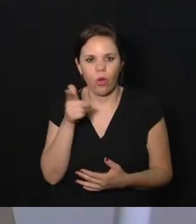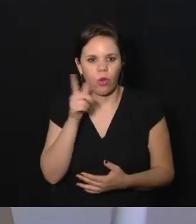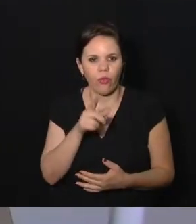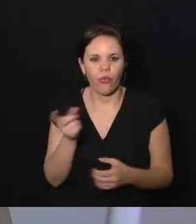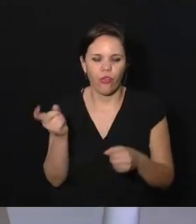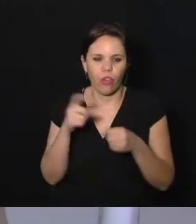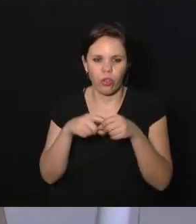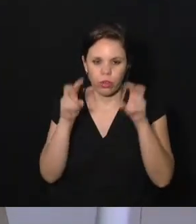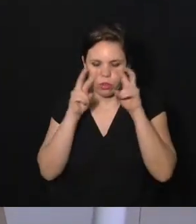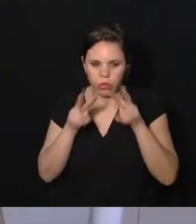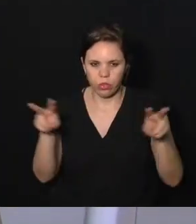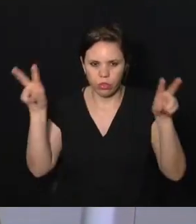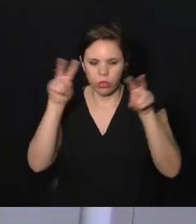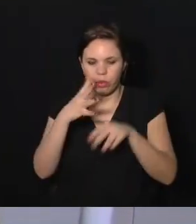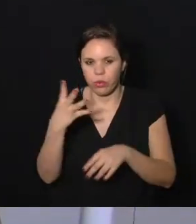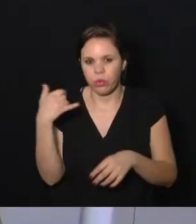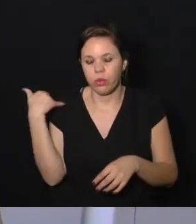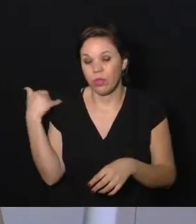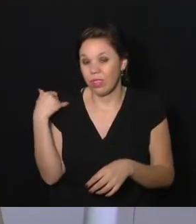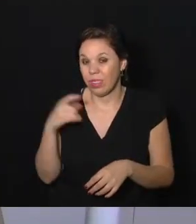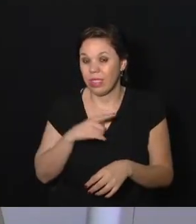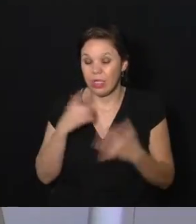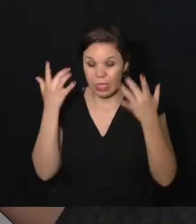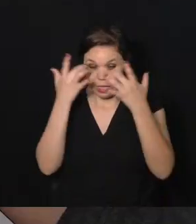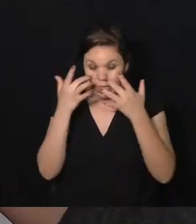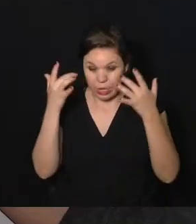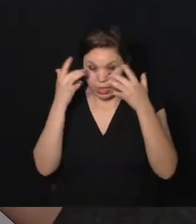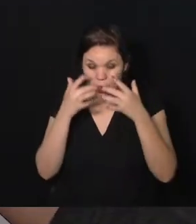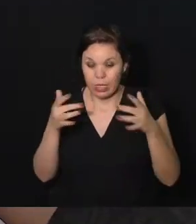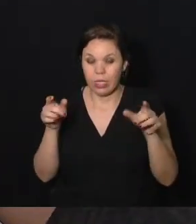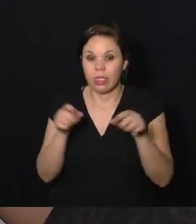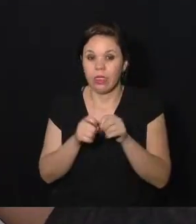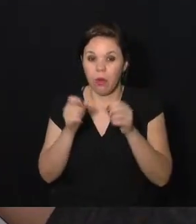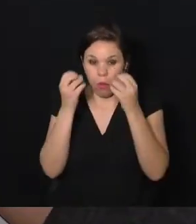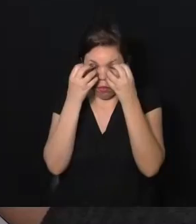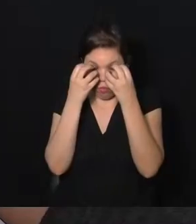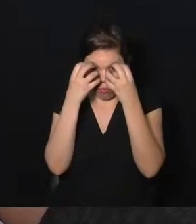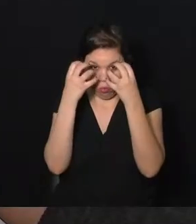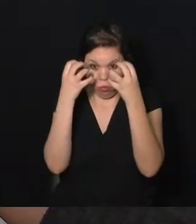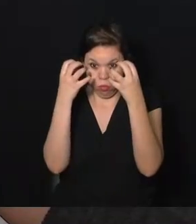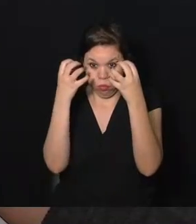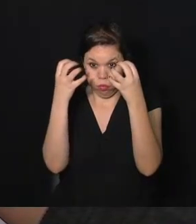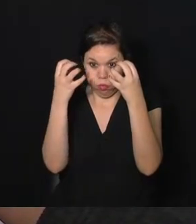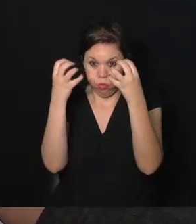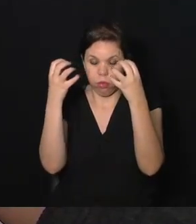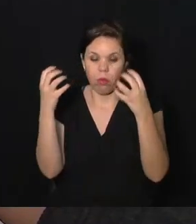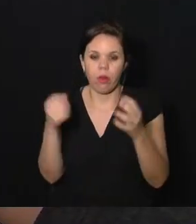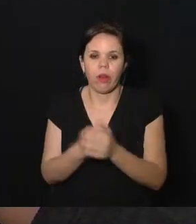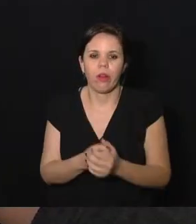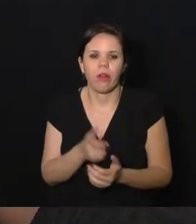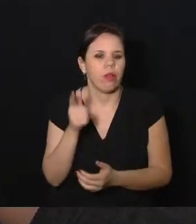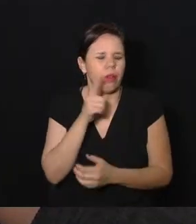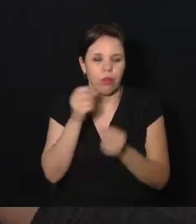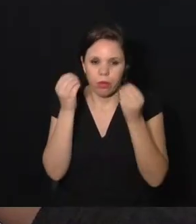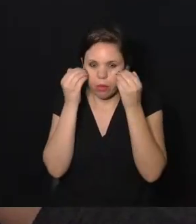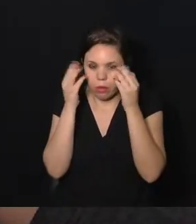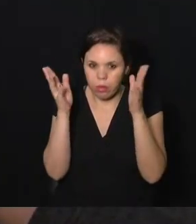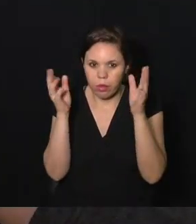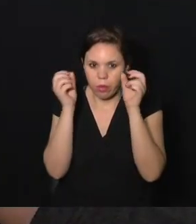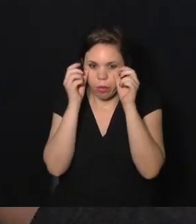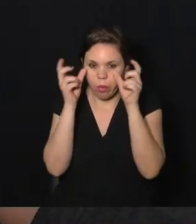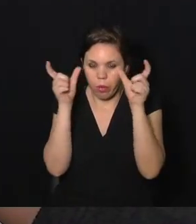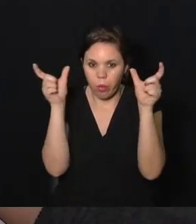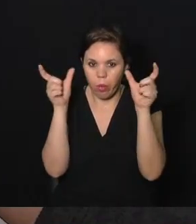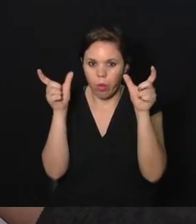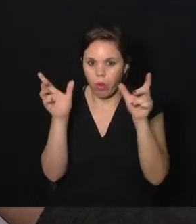4 anos, teve úlcera de córnea. Acordou de manhã com o olho bem inchado, ela não conseguia abrir o olho.